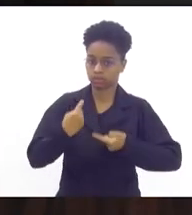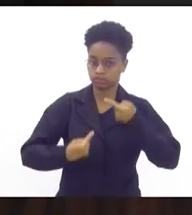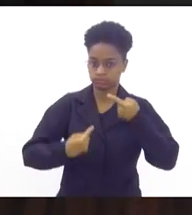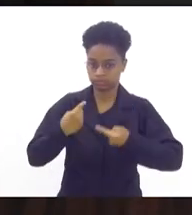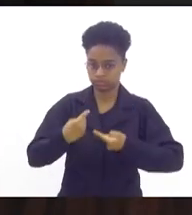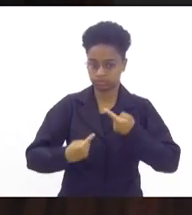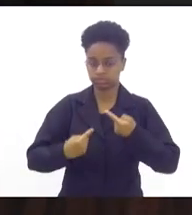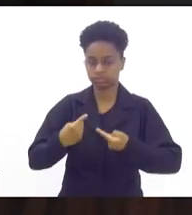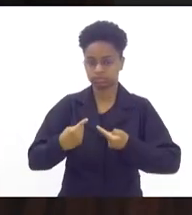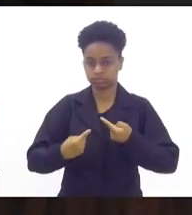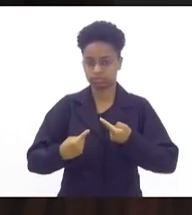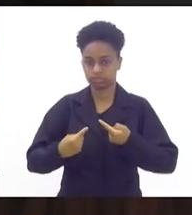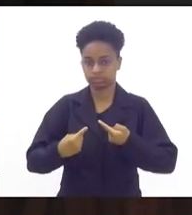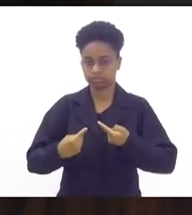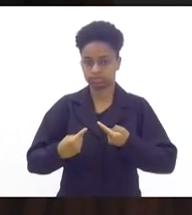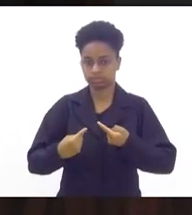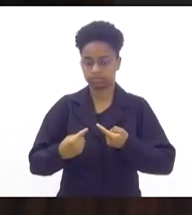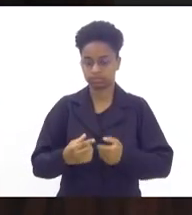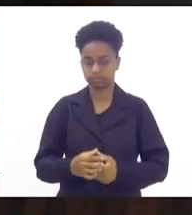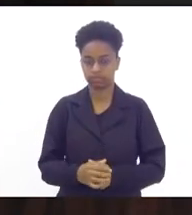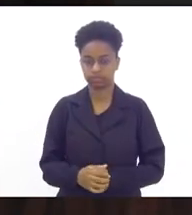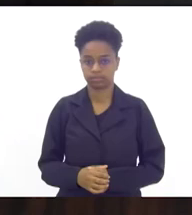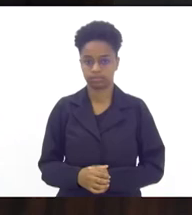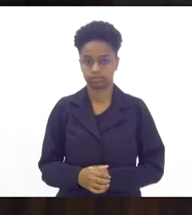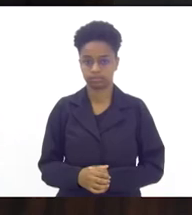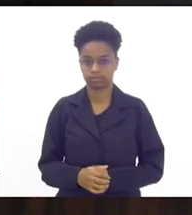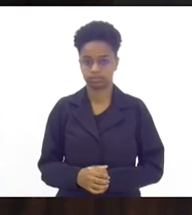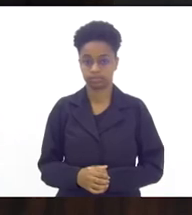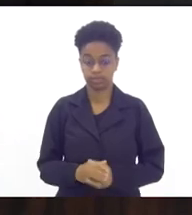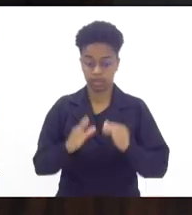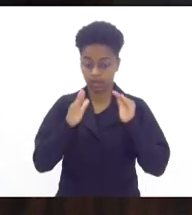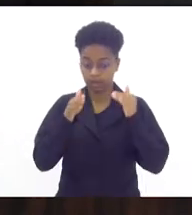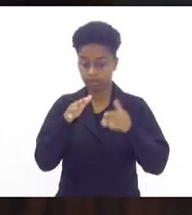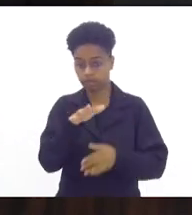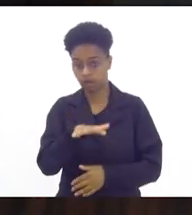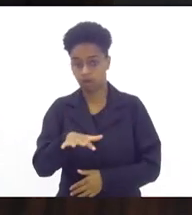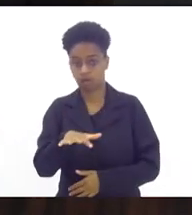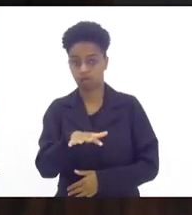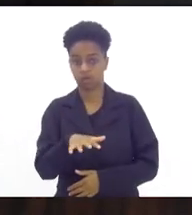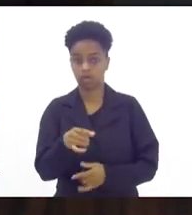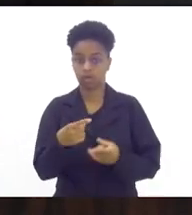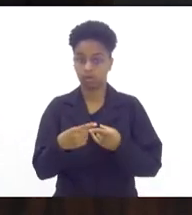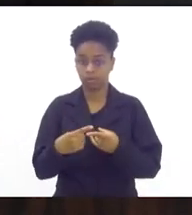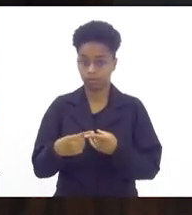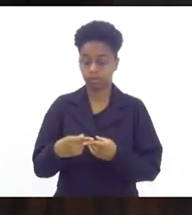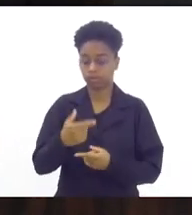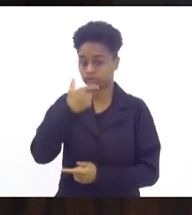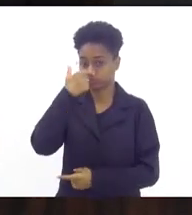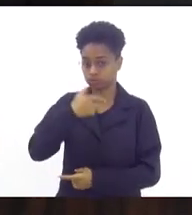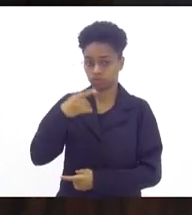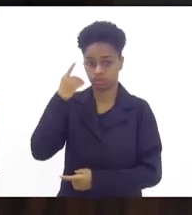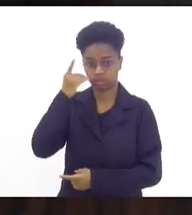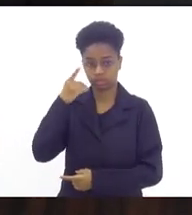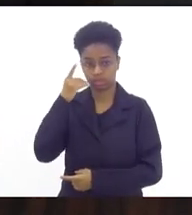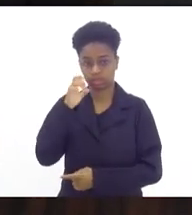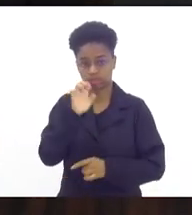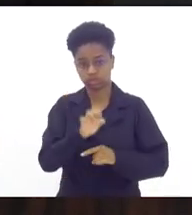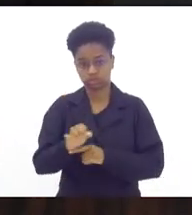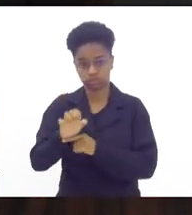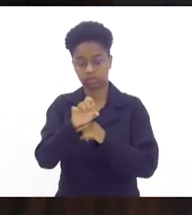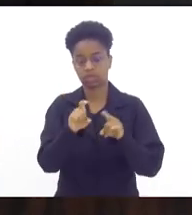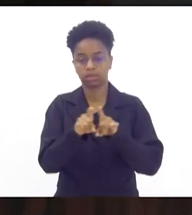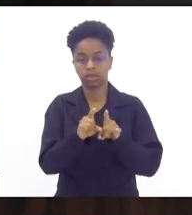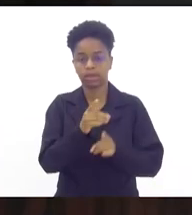oportunidade diz respeito a isso como deputado estadual e presidente da Comissão de Defesa